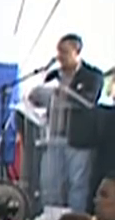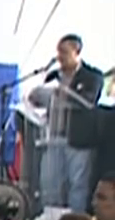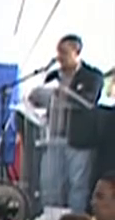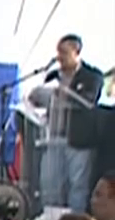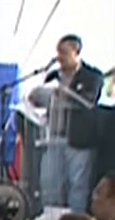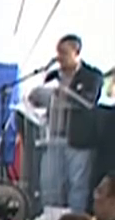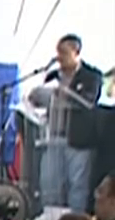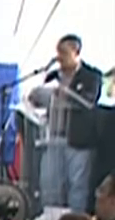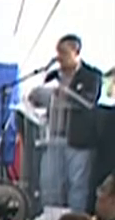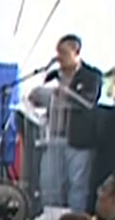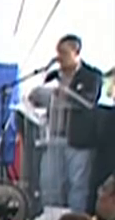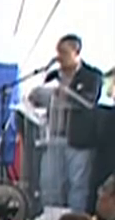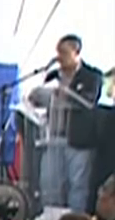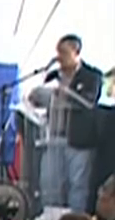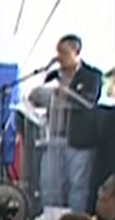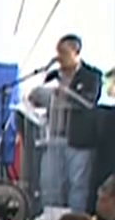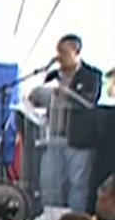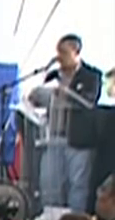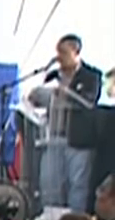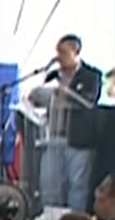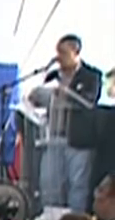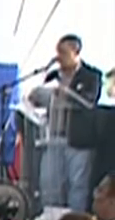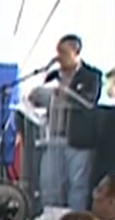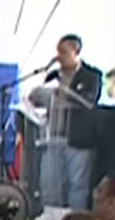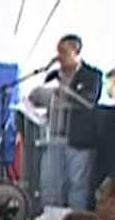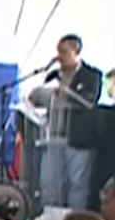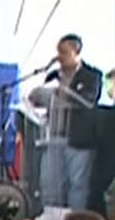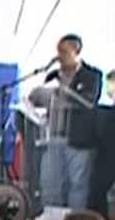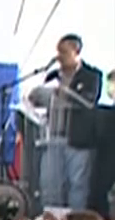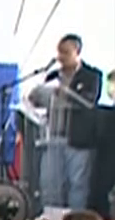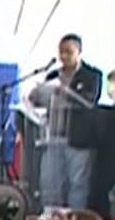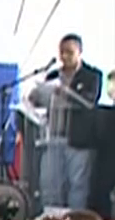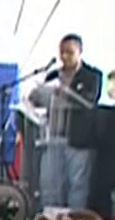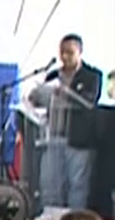O deputado federal Sérgio Brito.